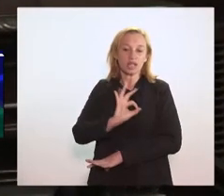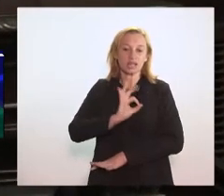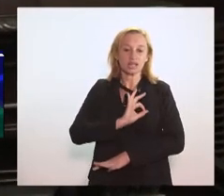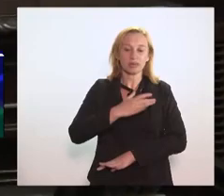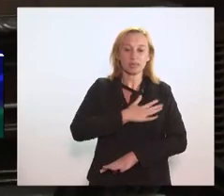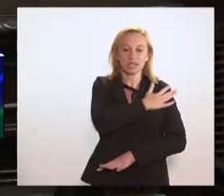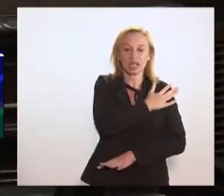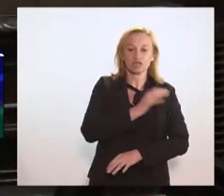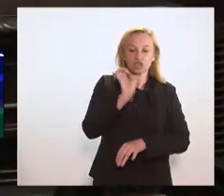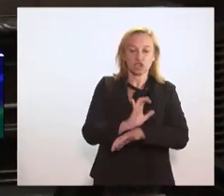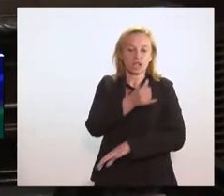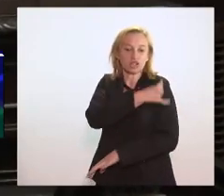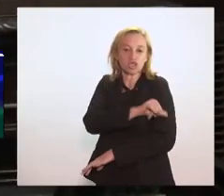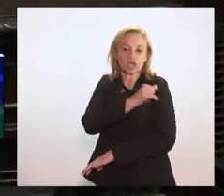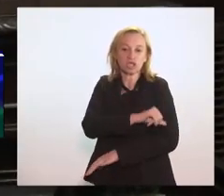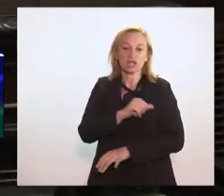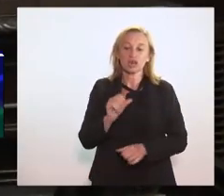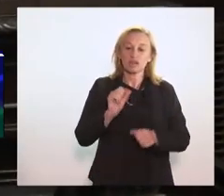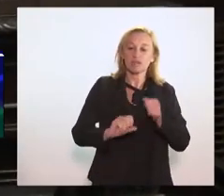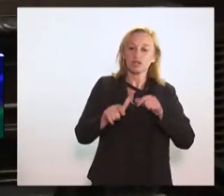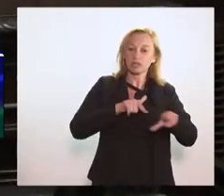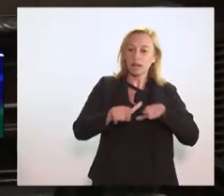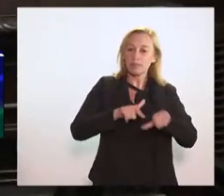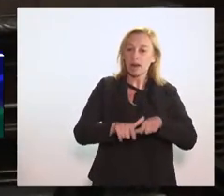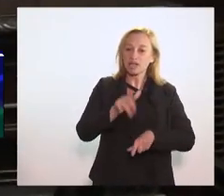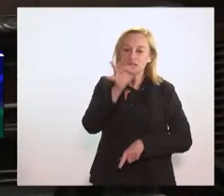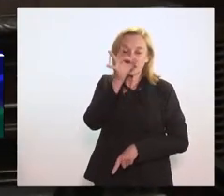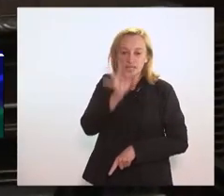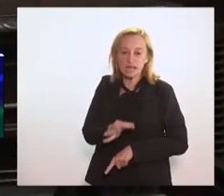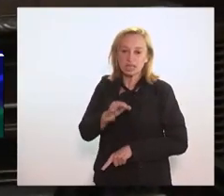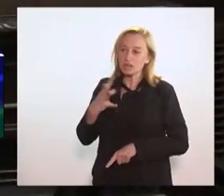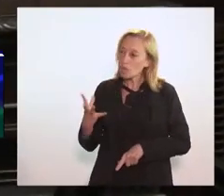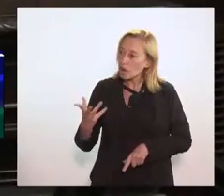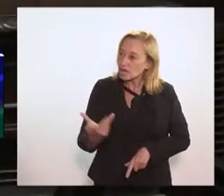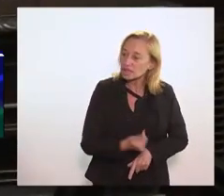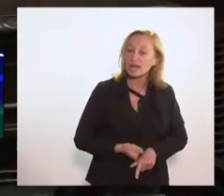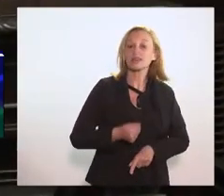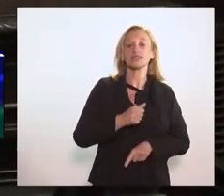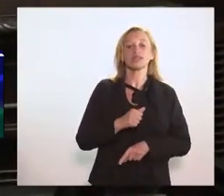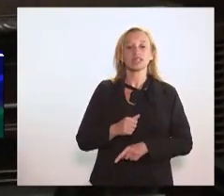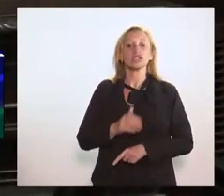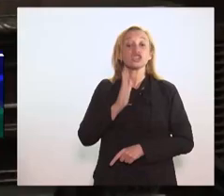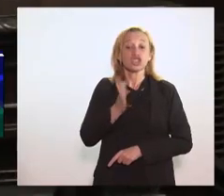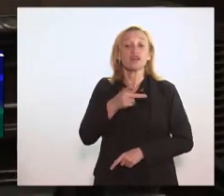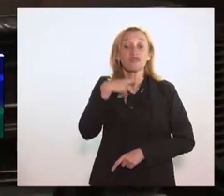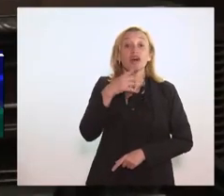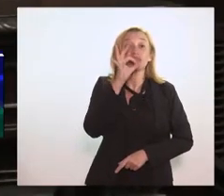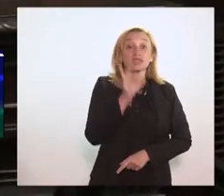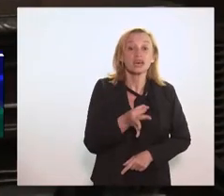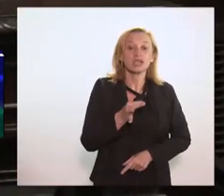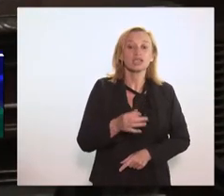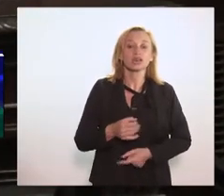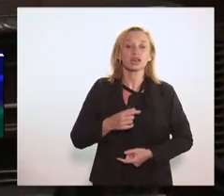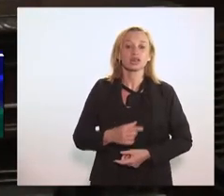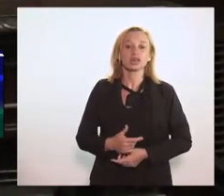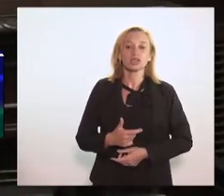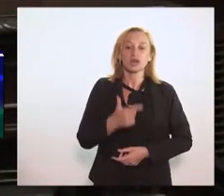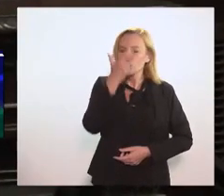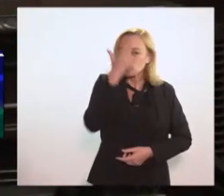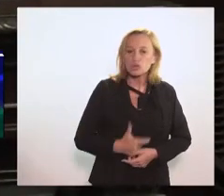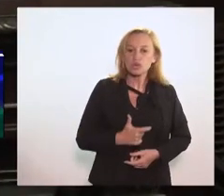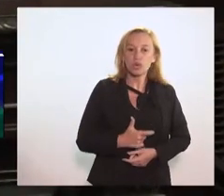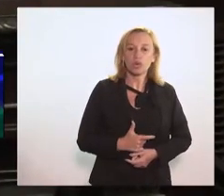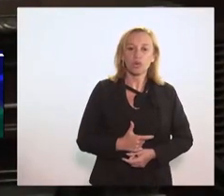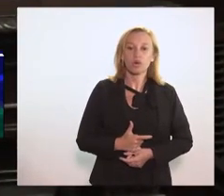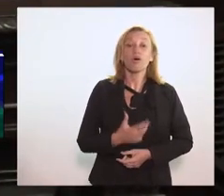Rio de Janeiro, que tem feito o seu trabalho com maestria. Aliás, já deixo claro, eu sou